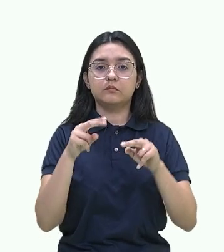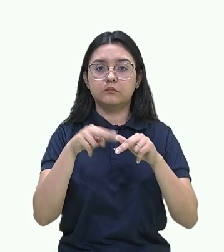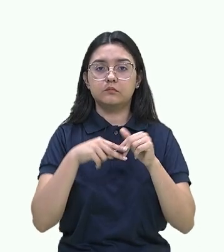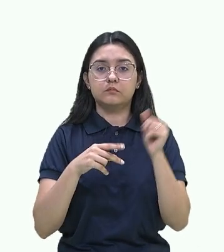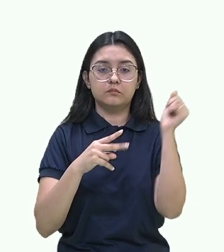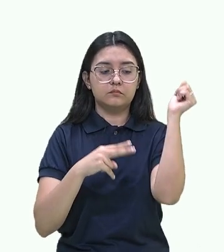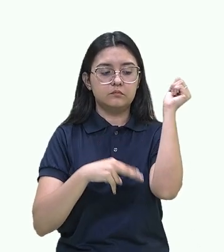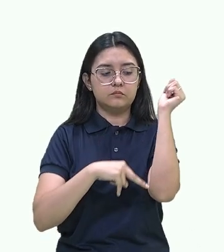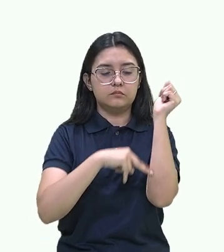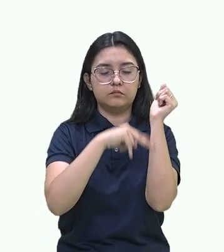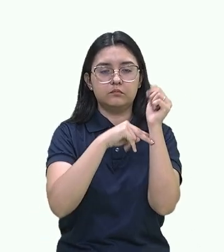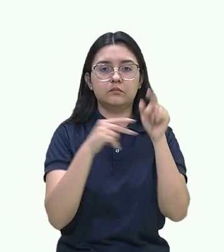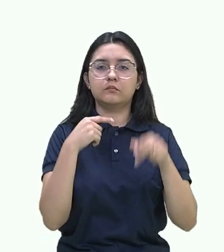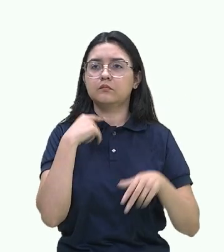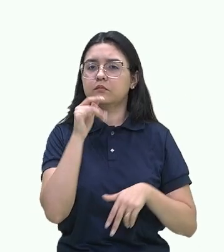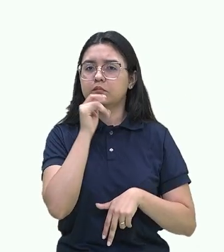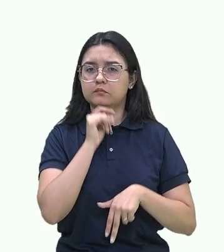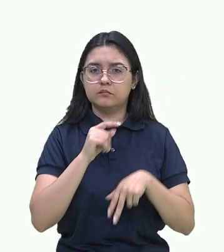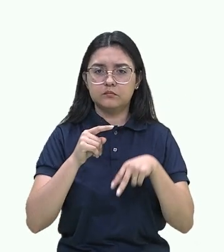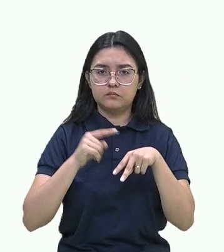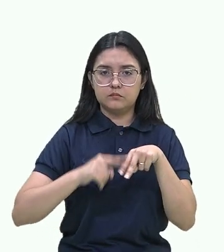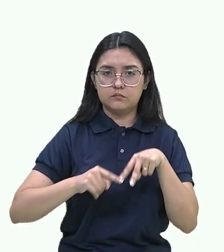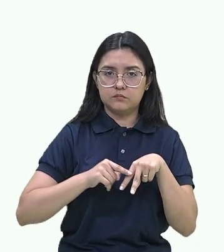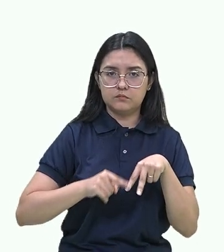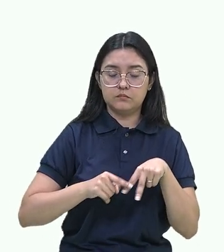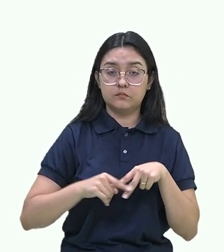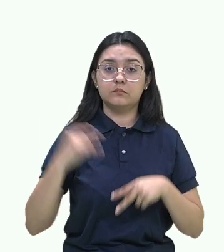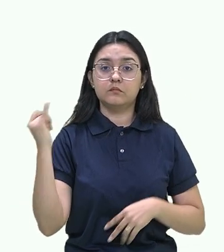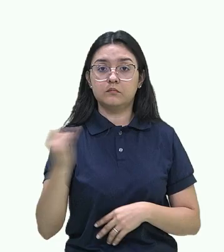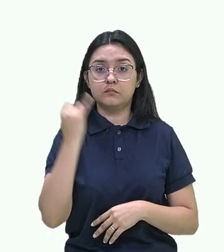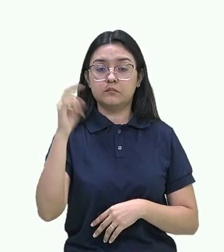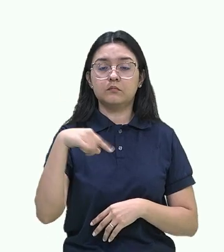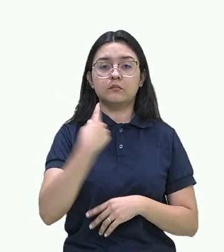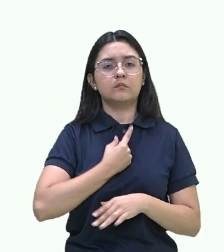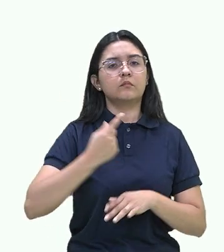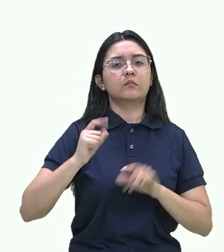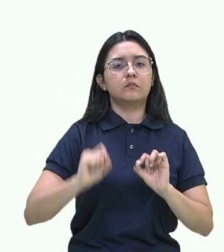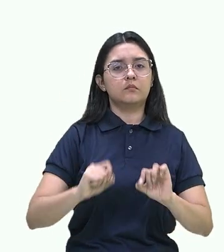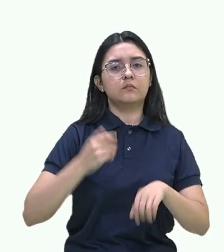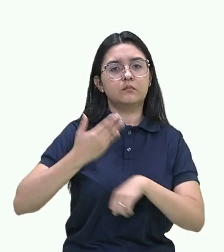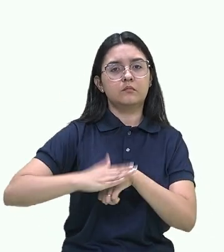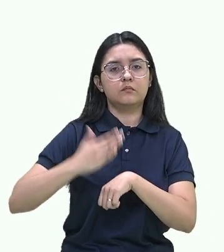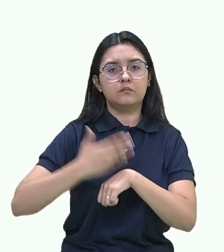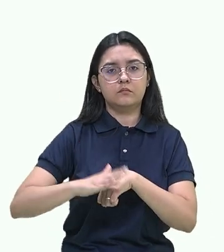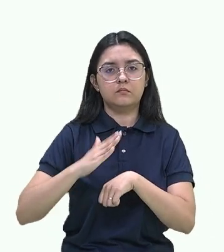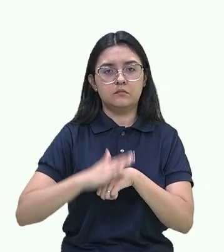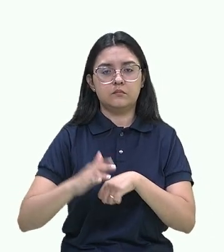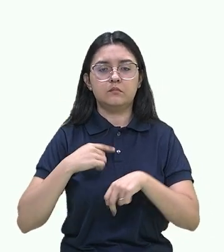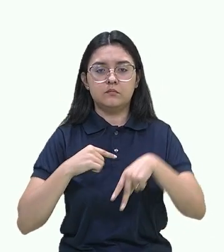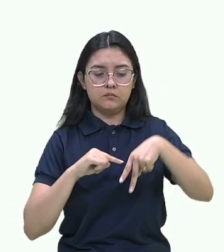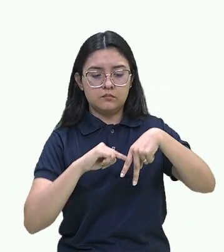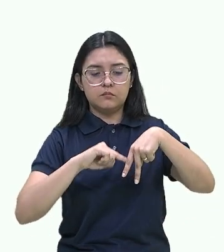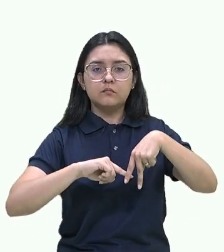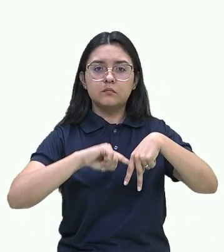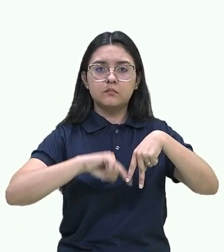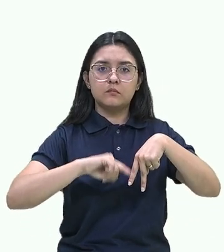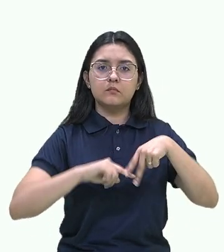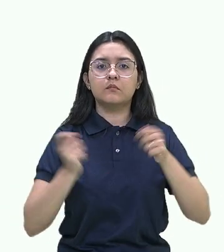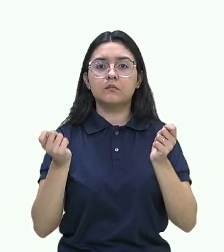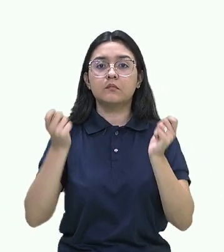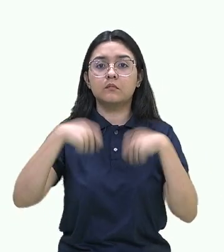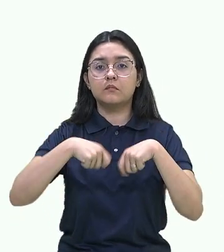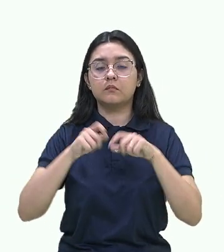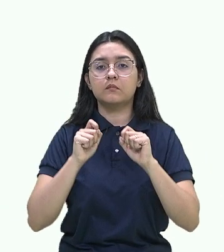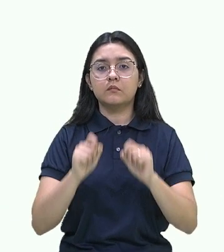das pernas, por exemplo, e por isso é importante nós fazermos exercício para a panturrilha, né, para que ela